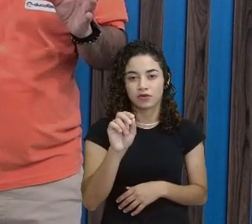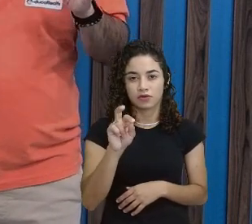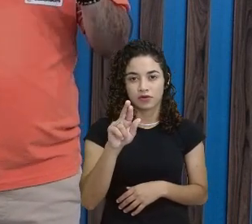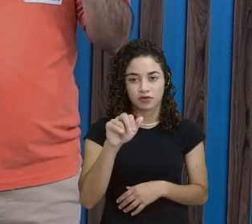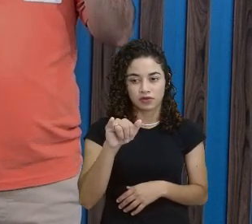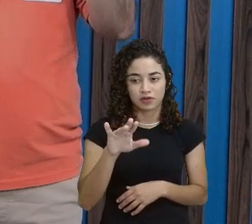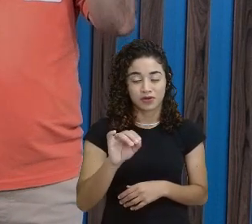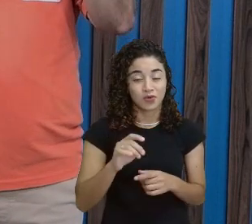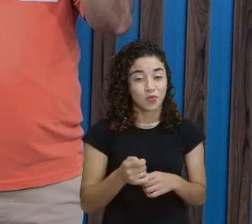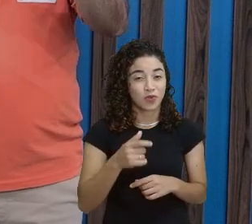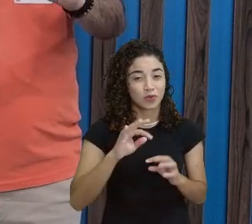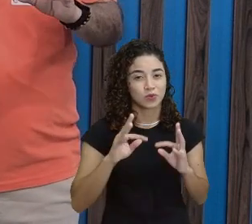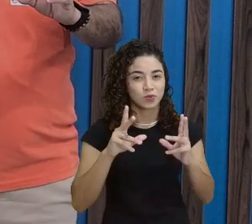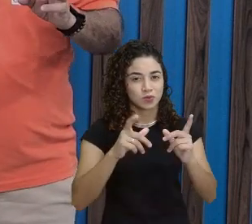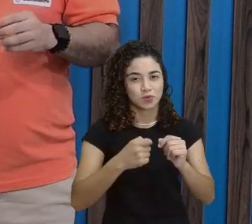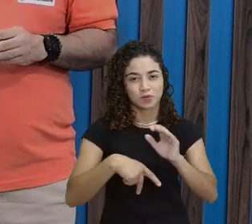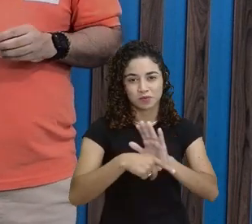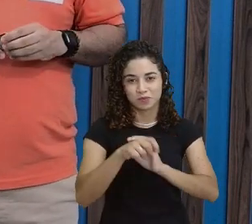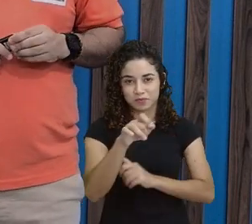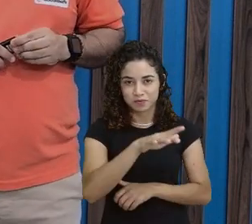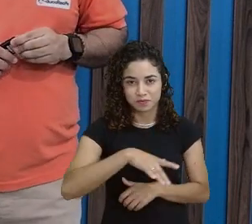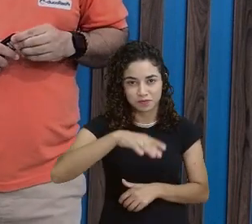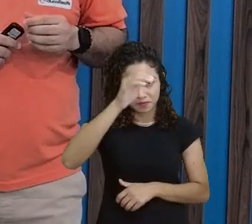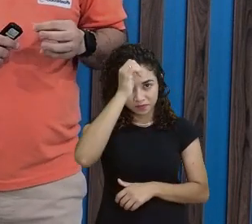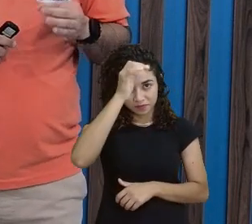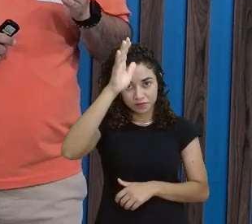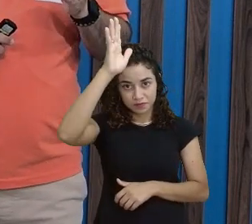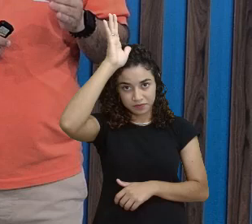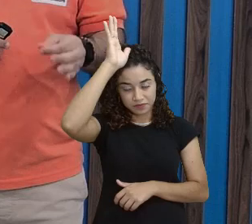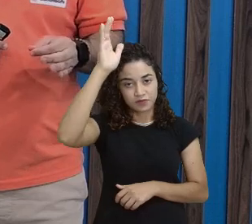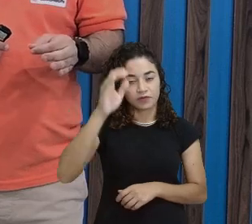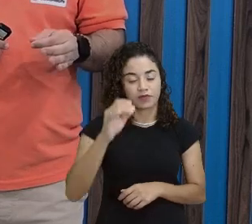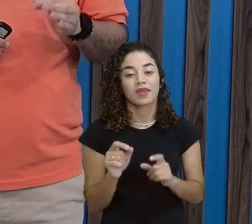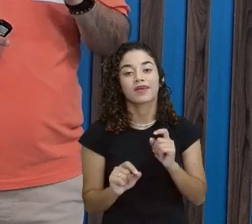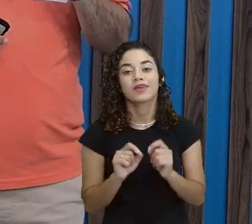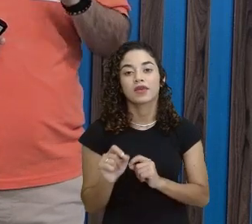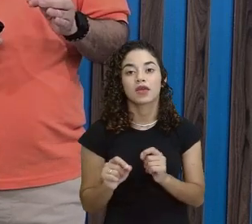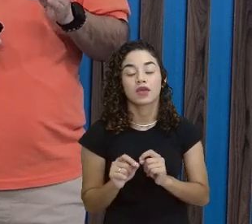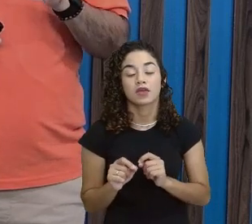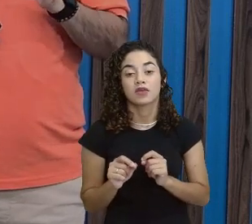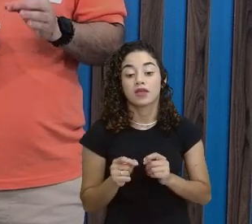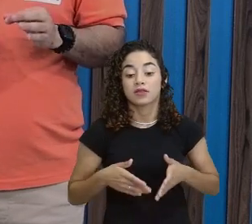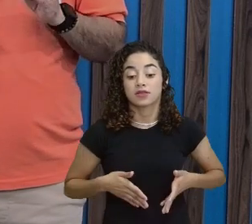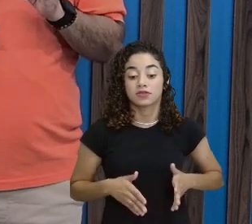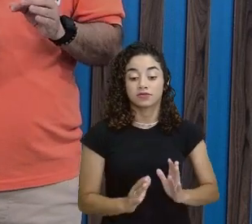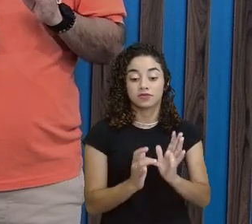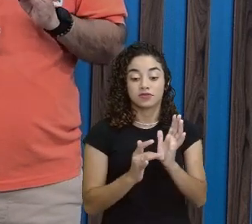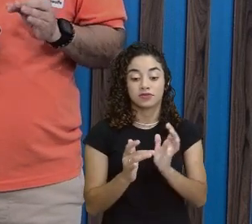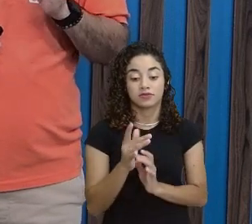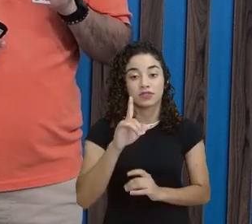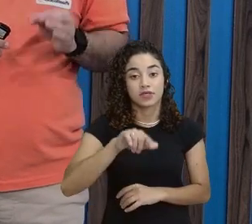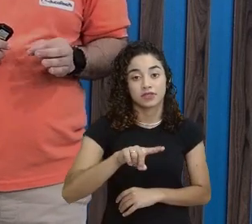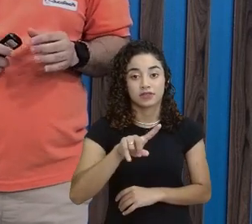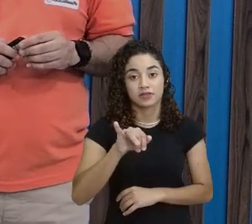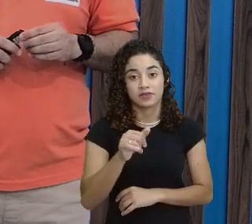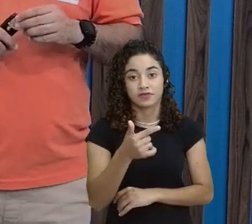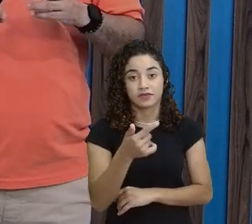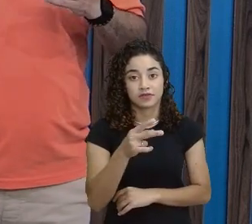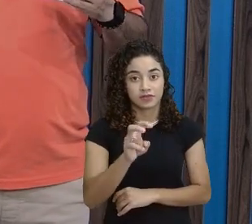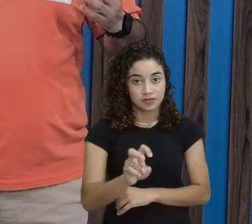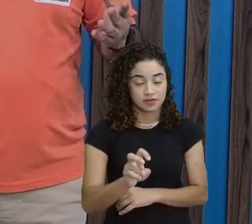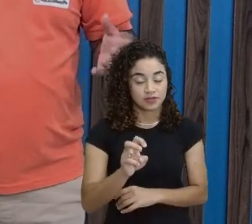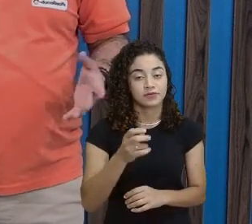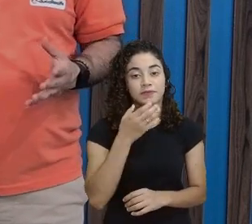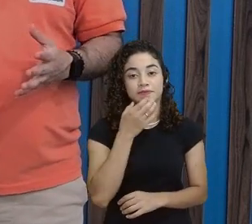época, o nascimento de Cristo, né, no caso aí no dia 25 de dezembro.